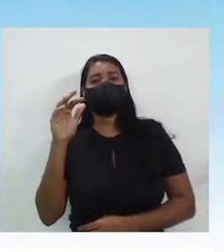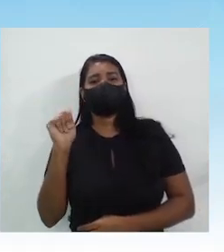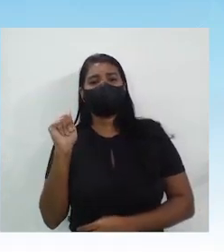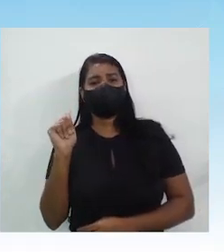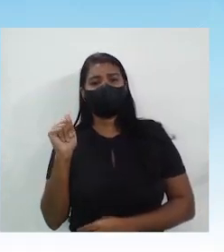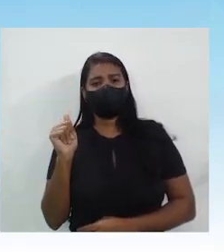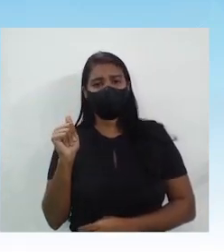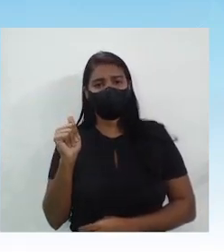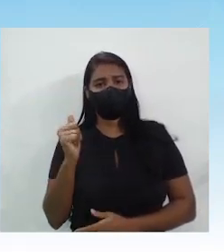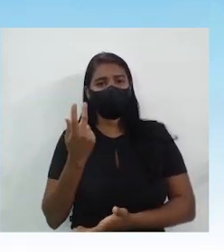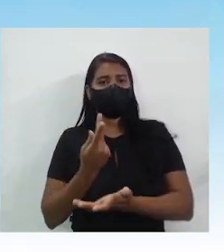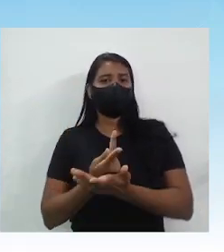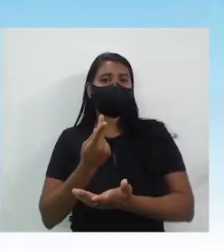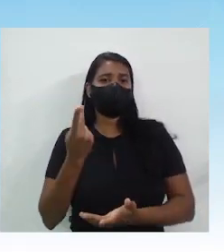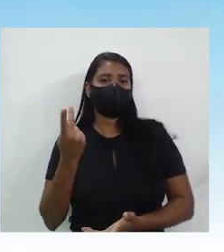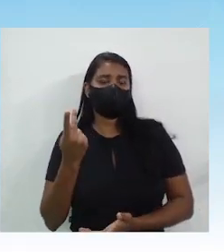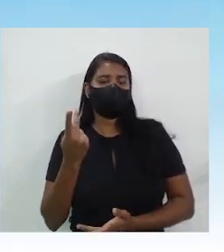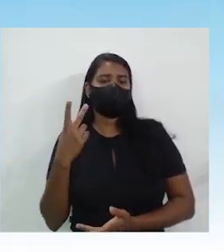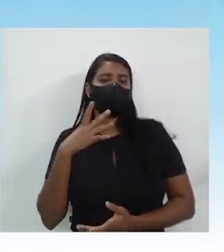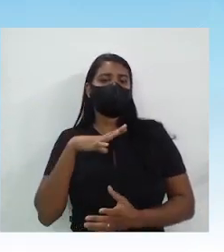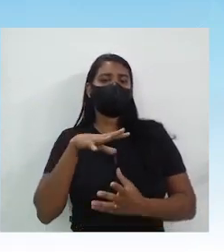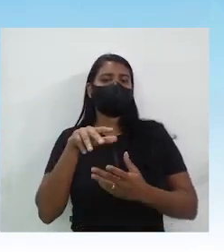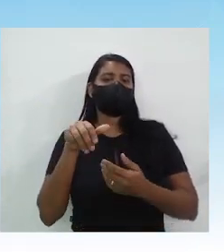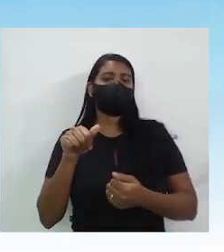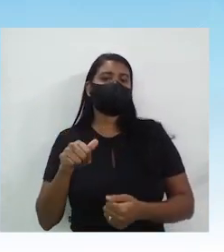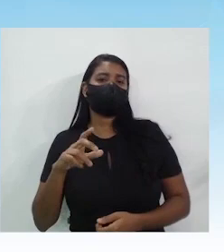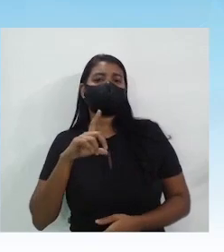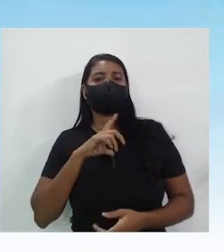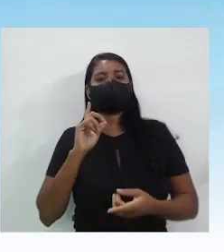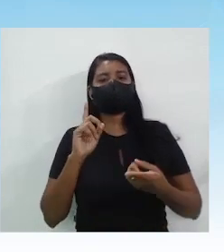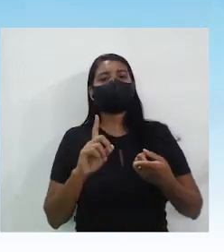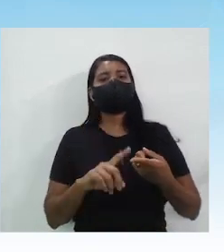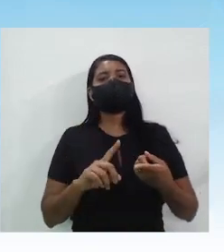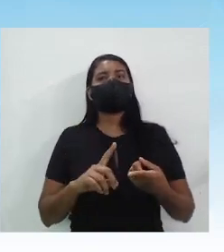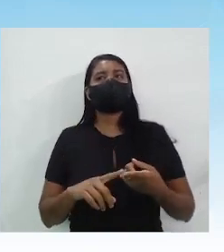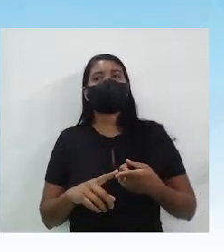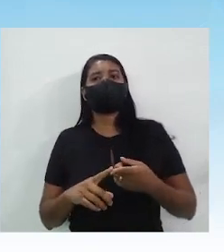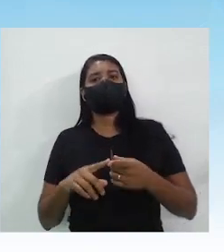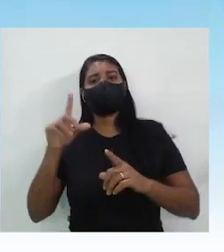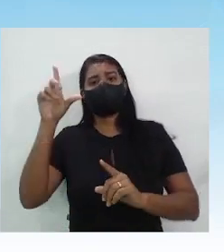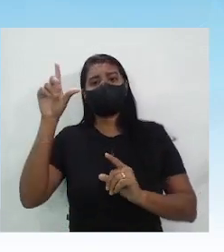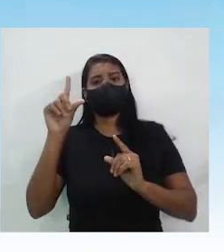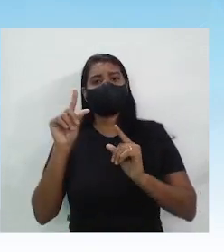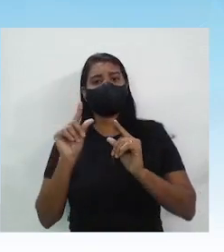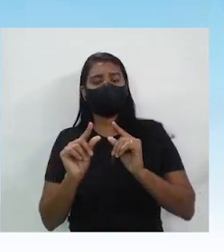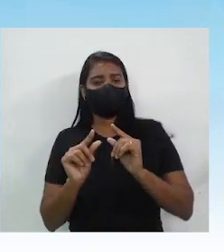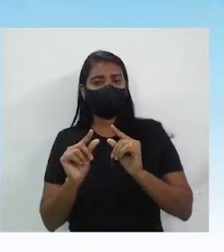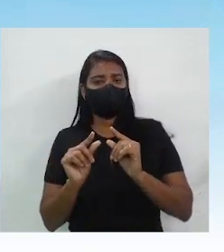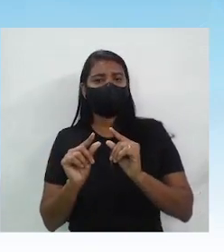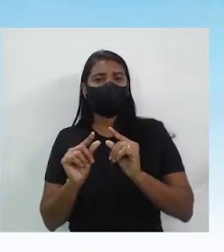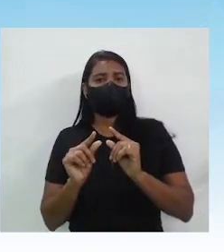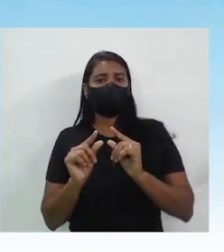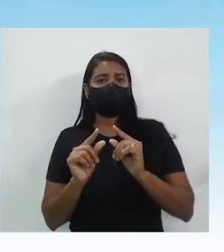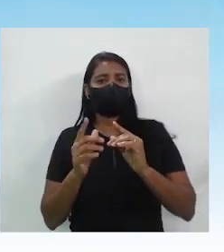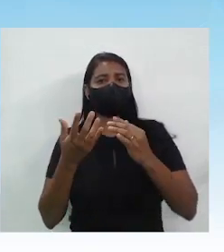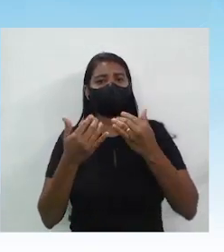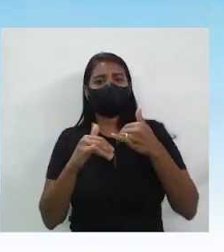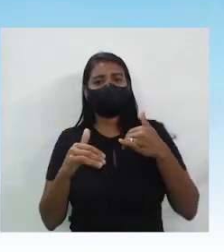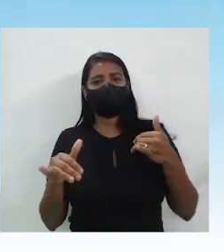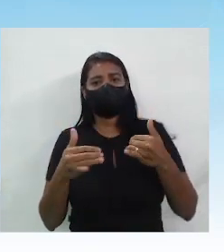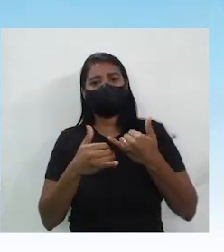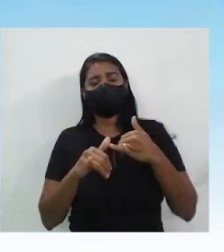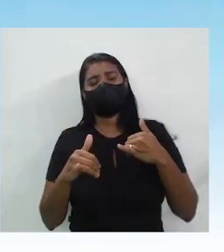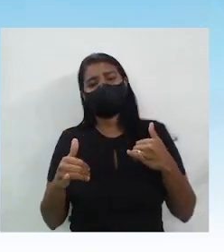quais seriam os causadores do aquecimento global. Temos também o baixo custo da produção desse tipo de